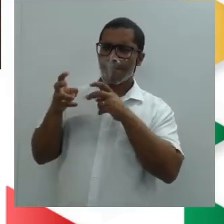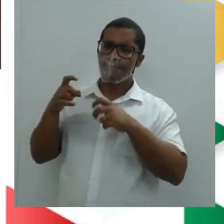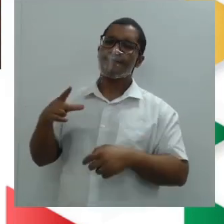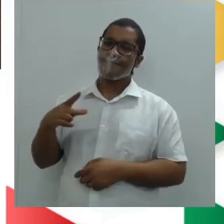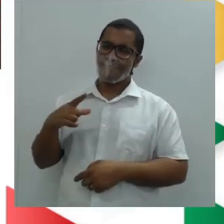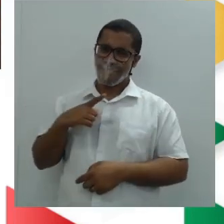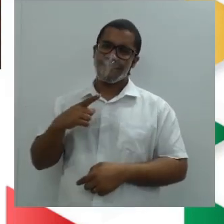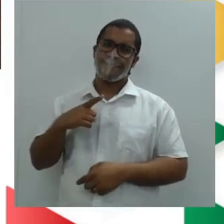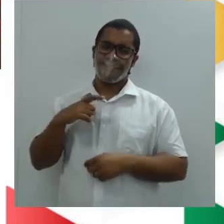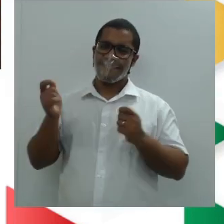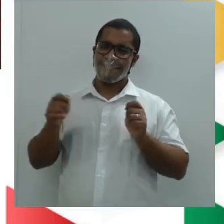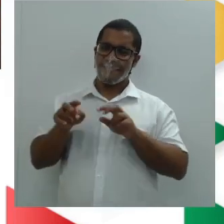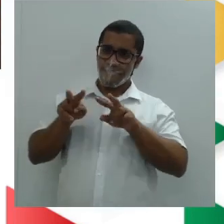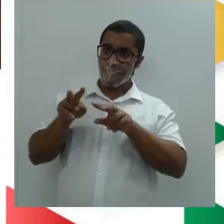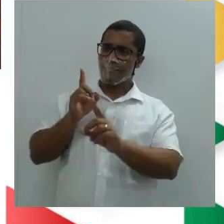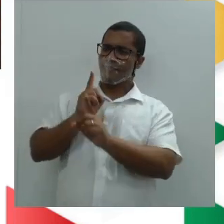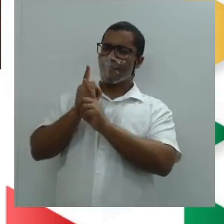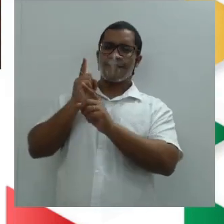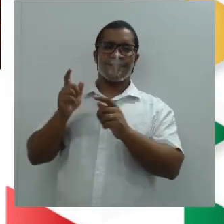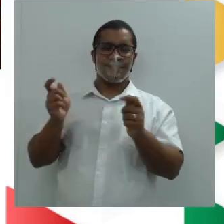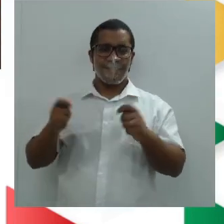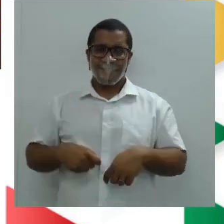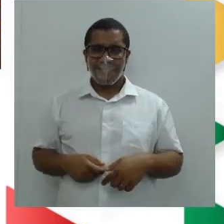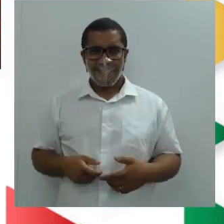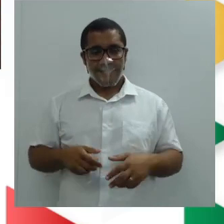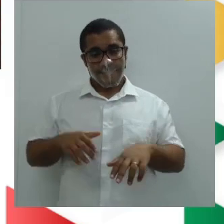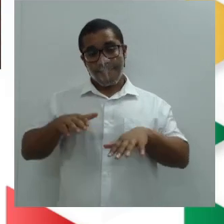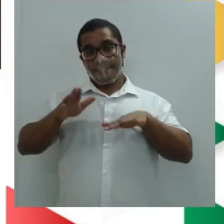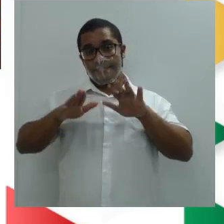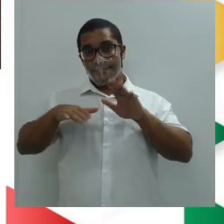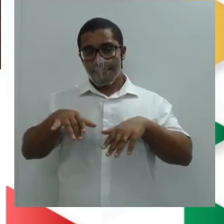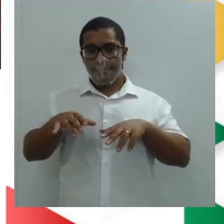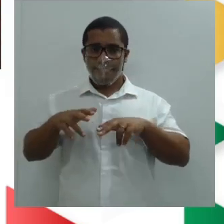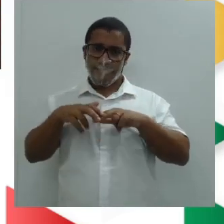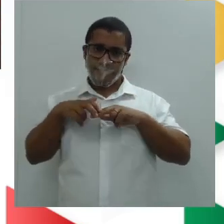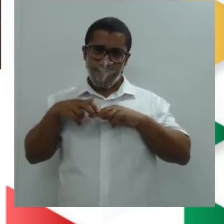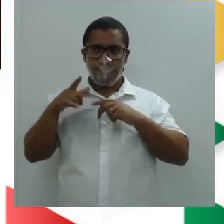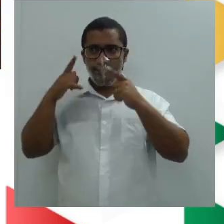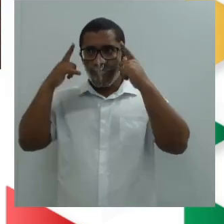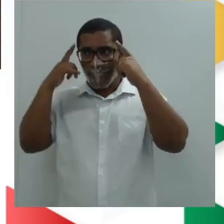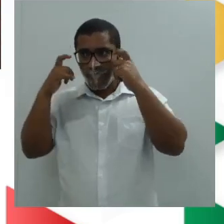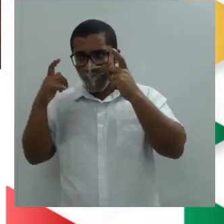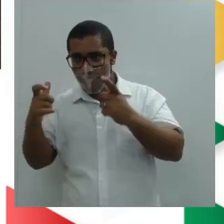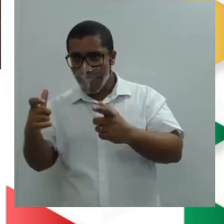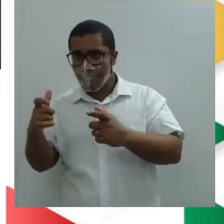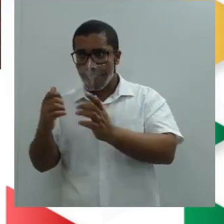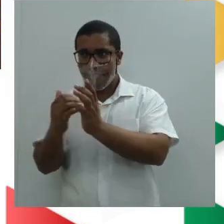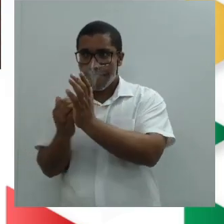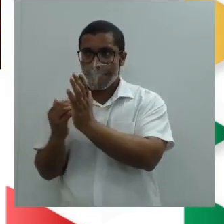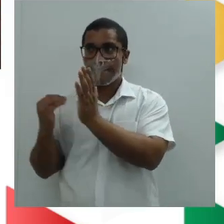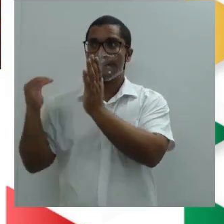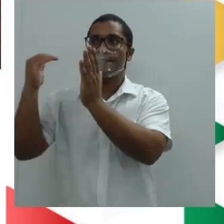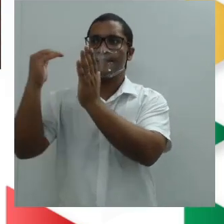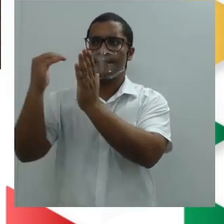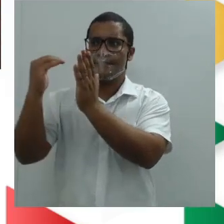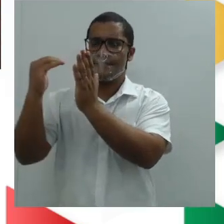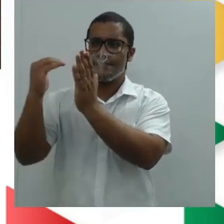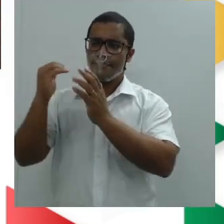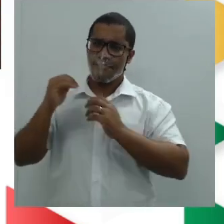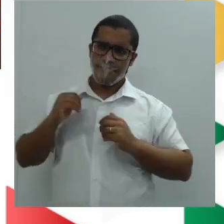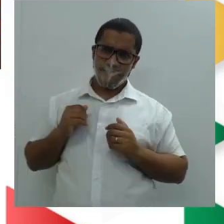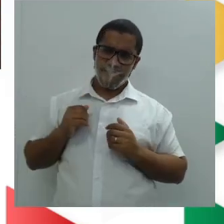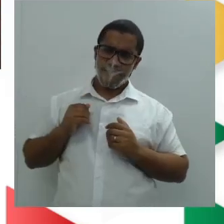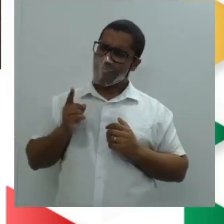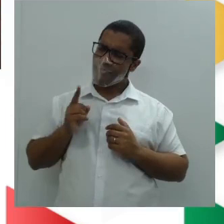assim, mais visível, né? Talvez essa questão da violência possa influenciar diretamente